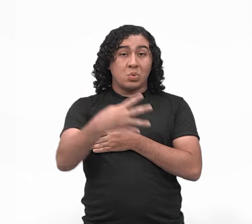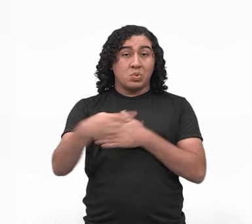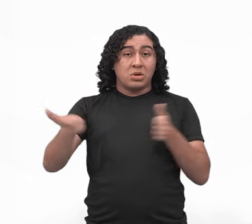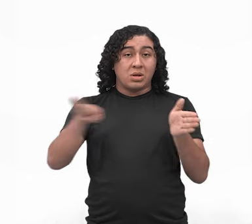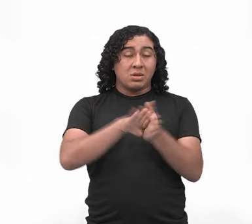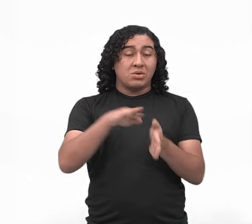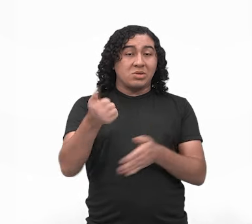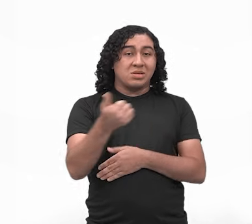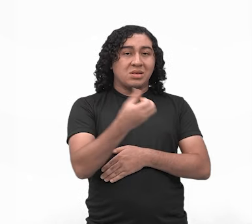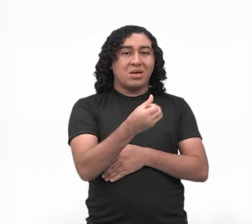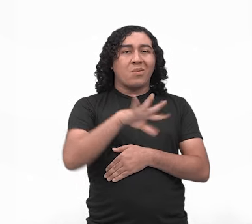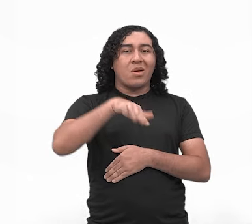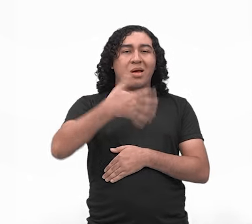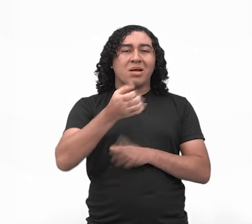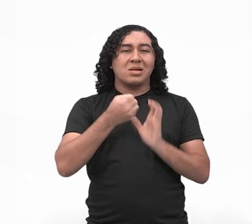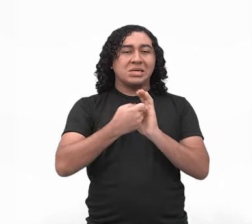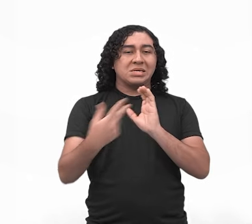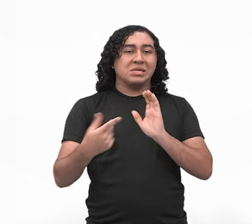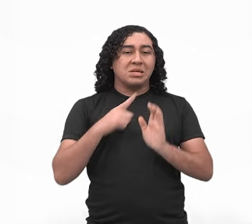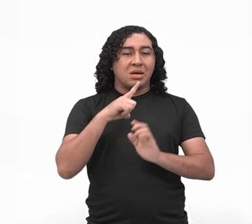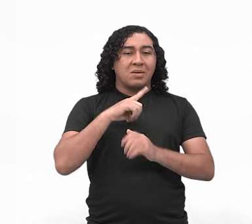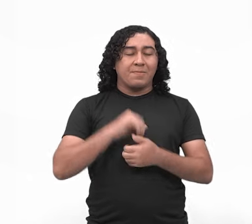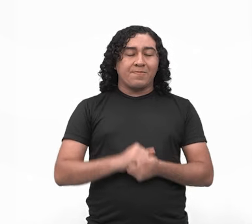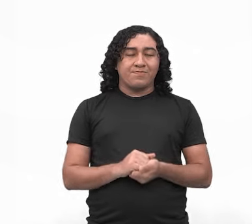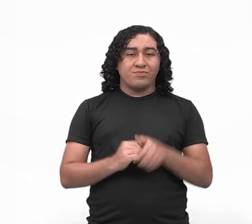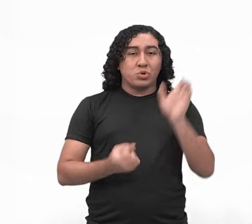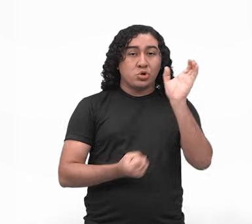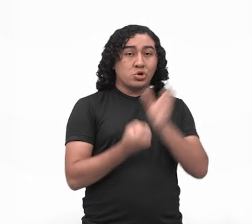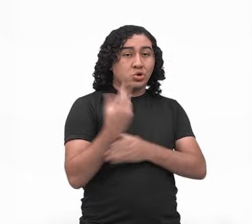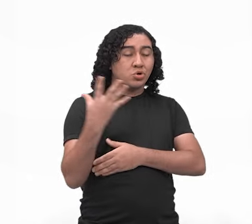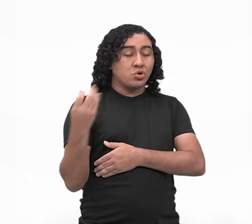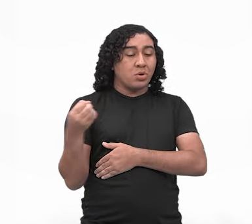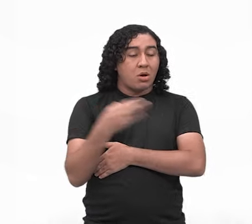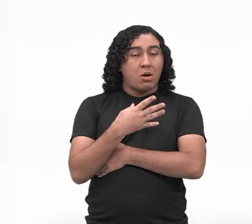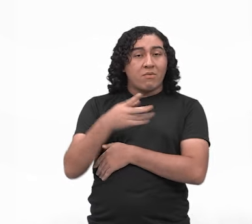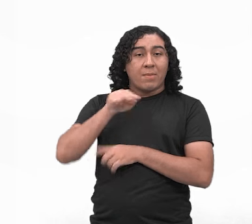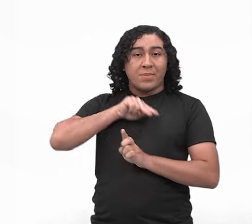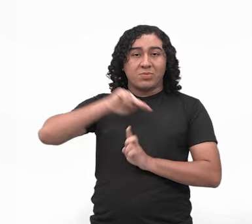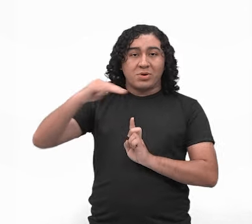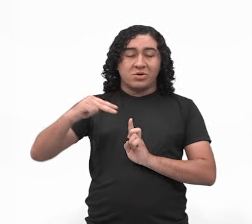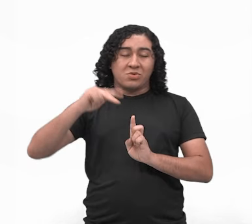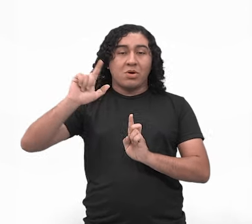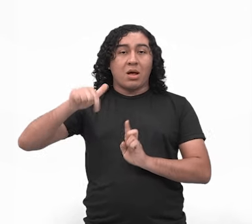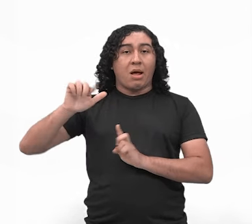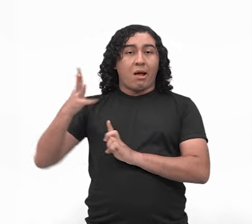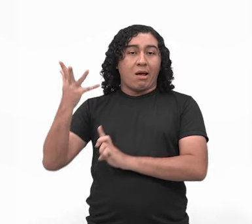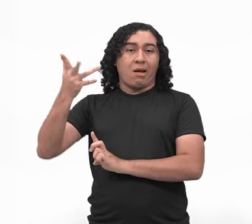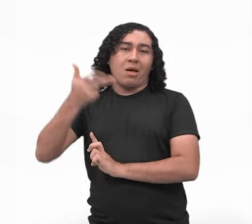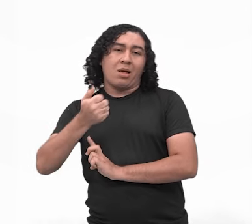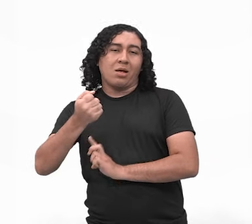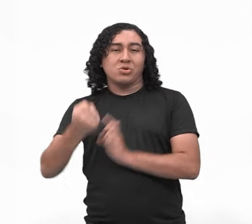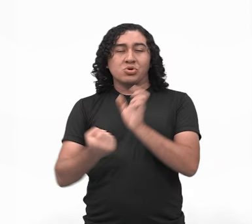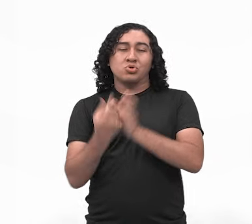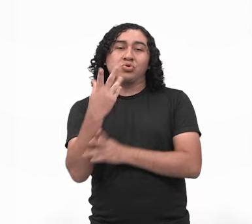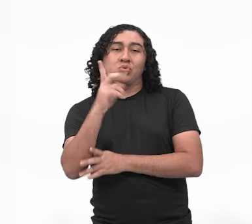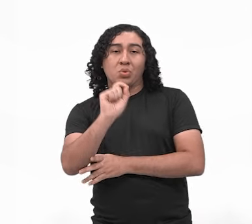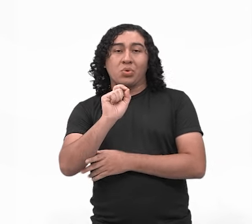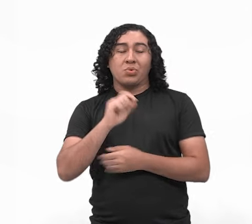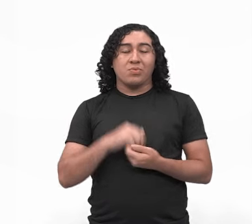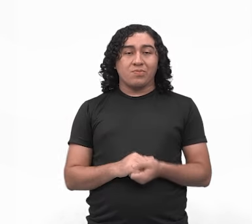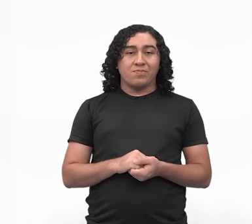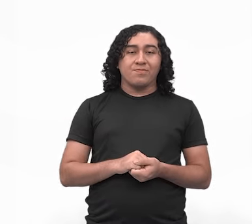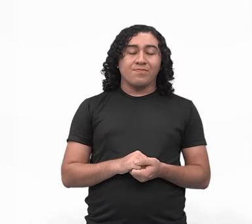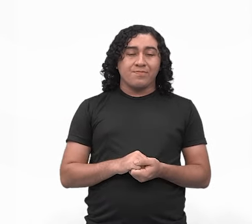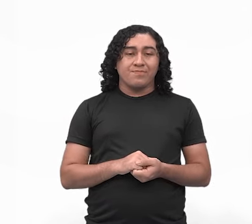desse período? O renascer da arte, uma nova visão, aonde surge o quê? O nome de